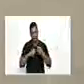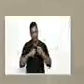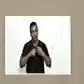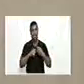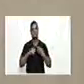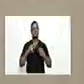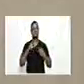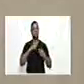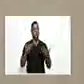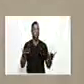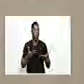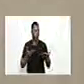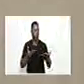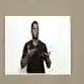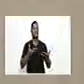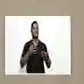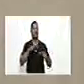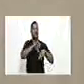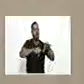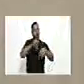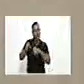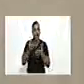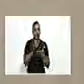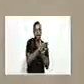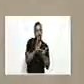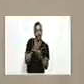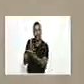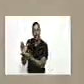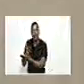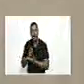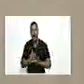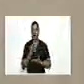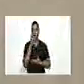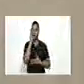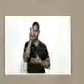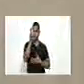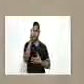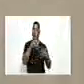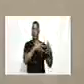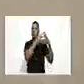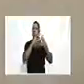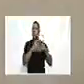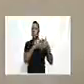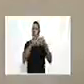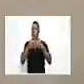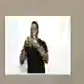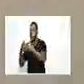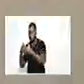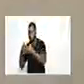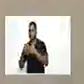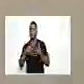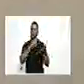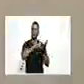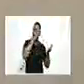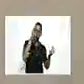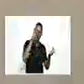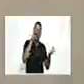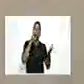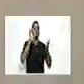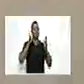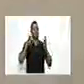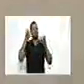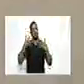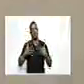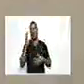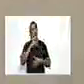coleta hoje nós temos cinco caminhões que fazem rotas de manhã que eu já foi já foi